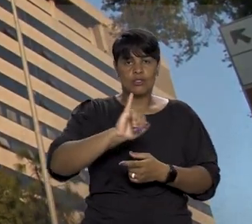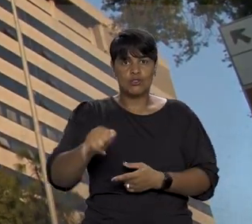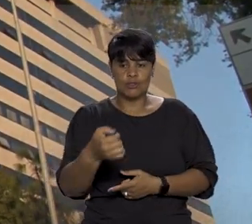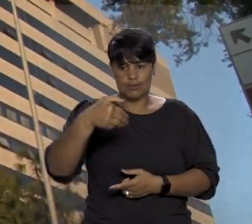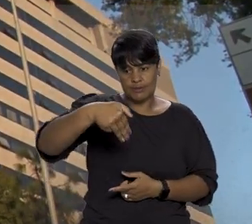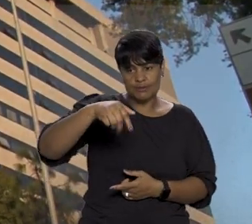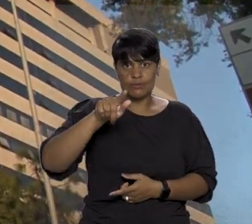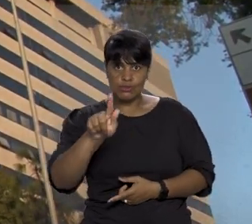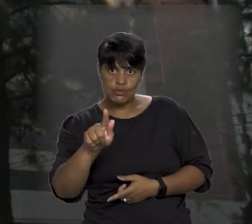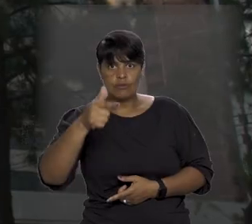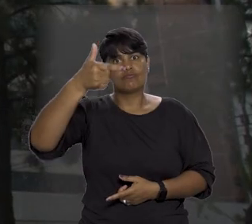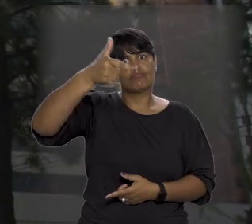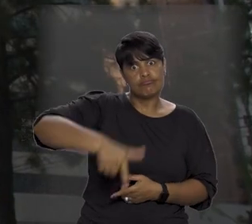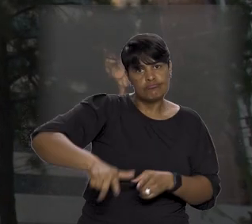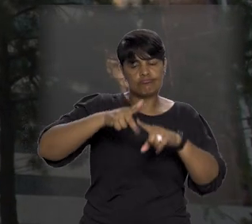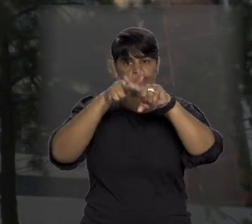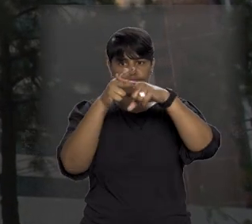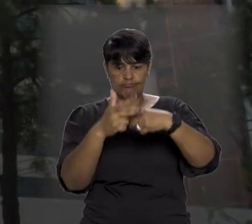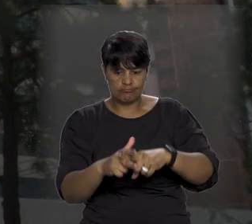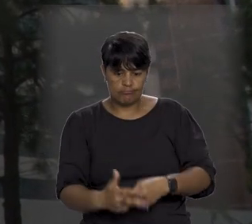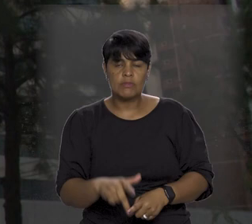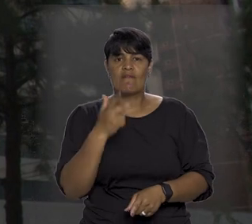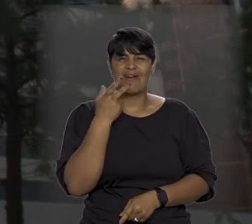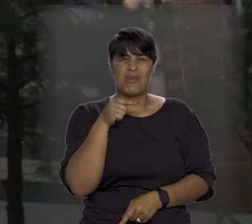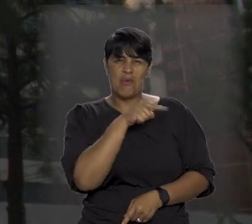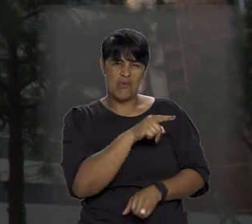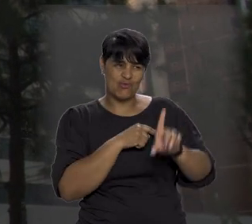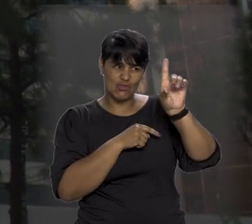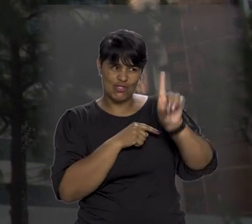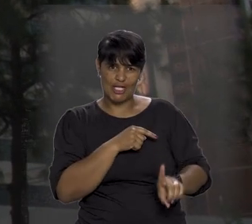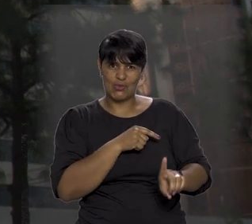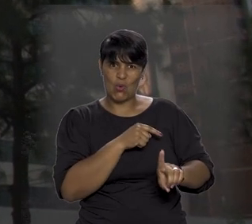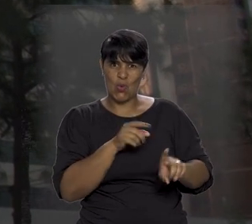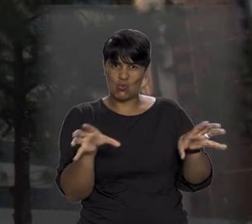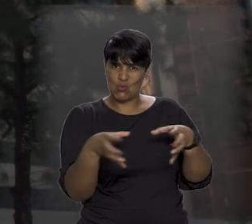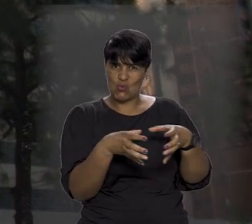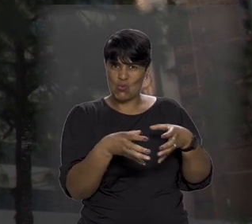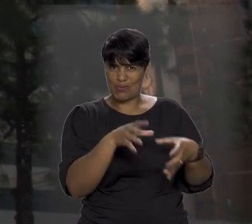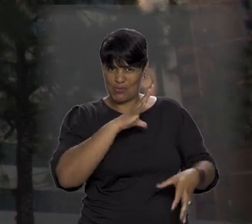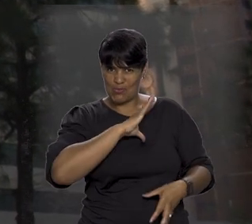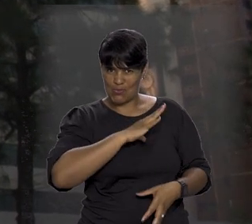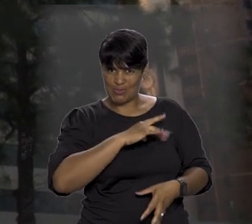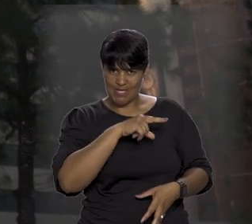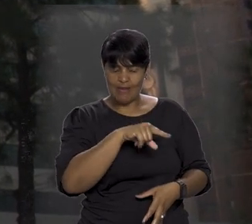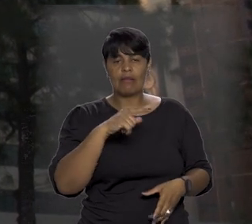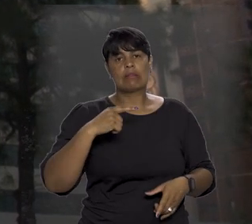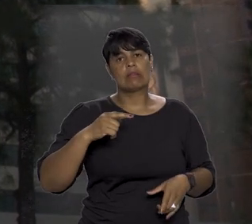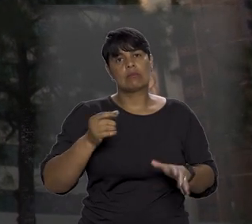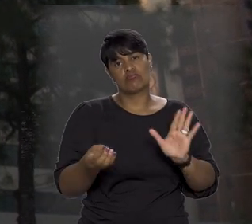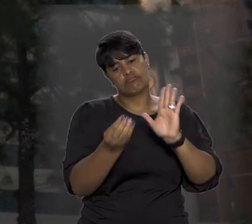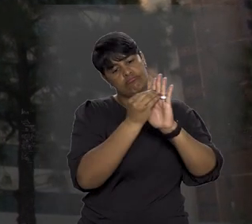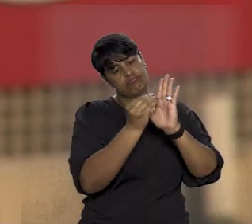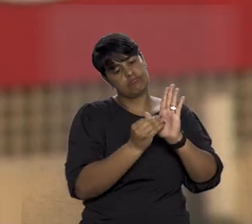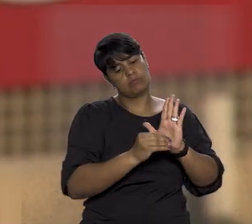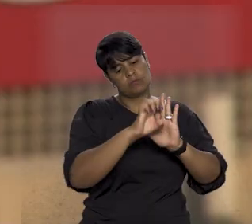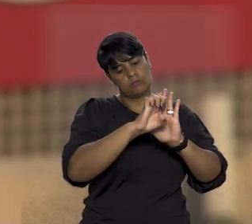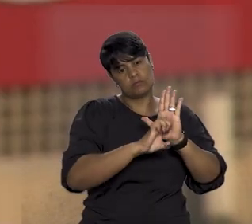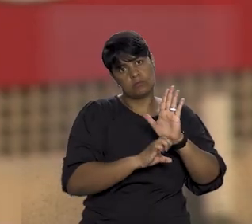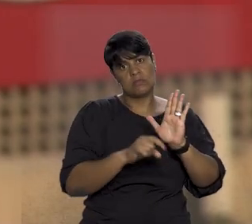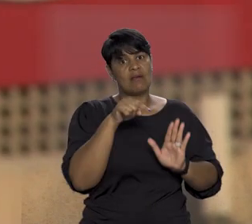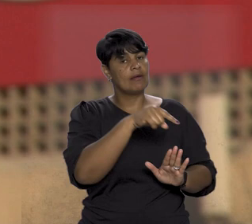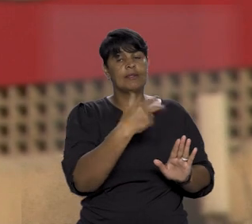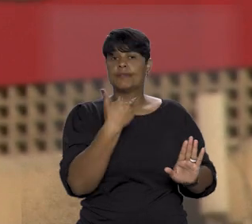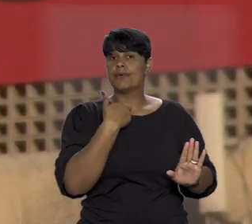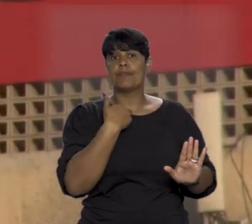reformou a sentença ao entender que o diretor-geral de futebol de Base a luz do estatuto social do clube não